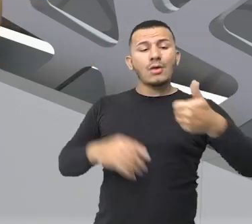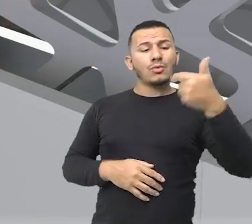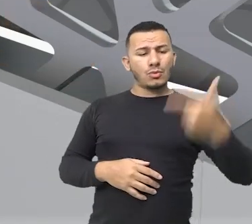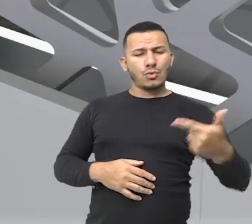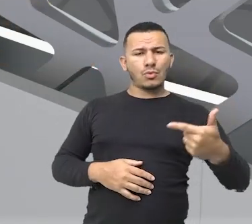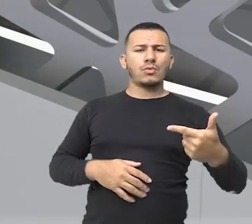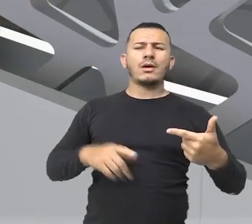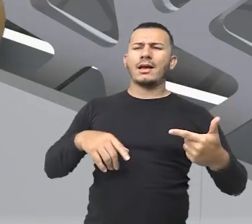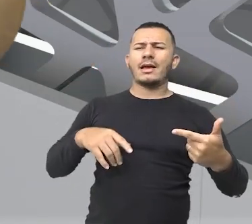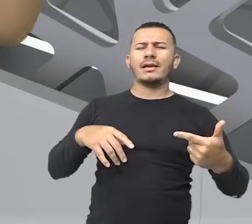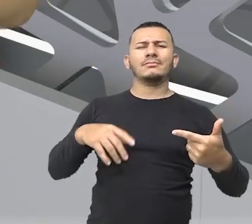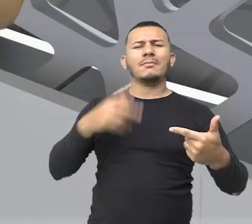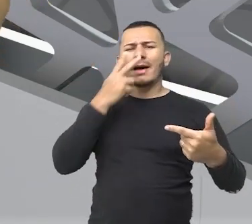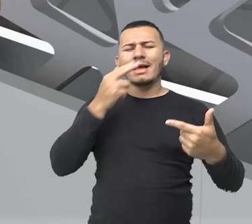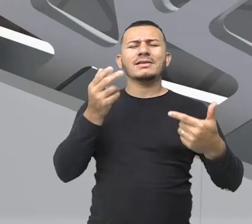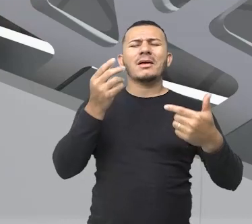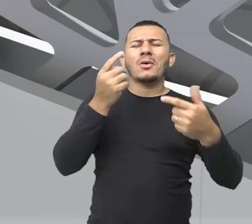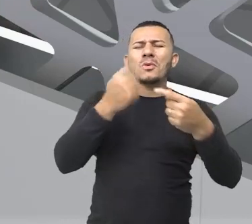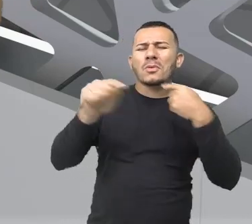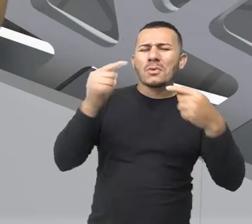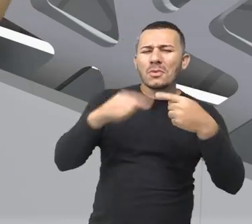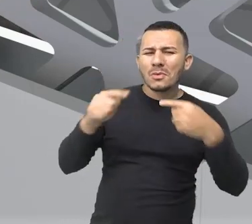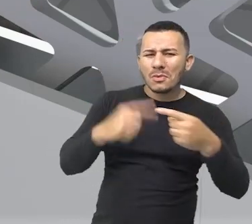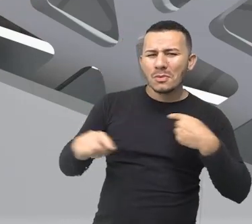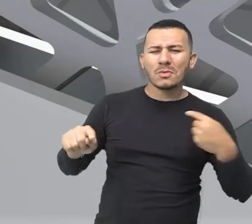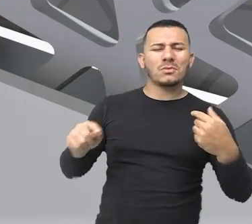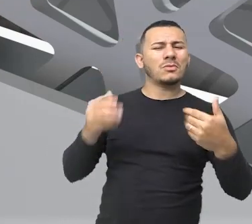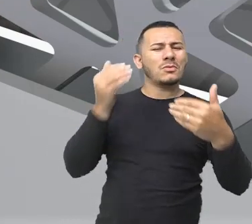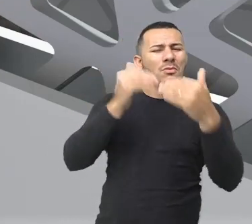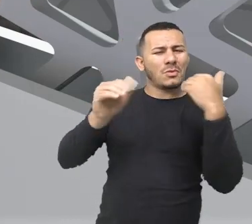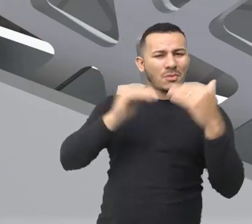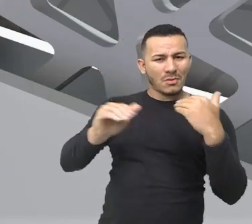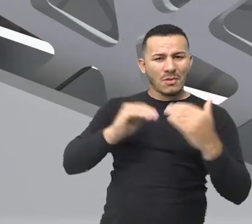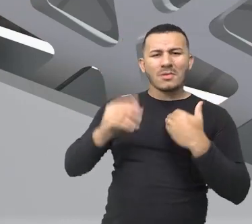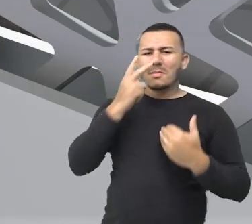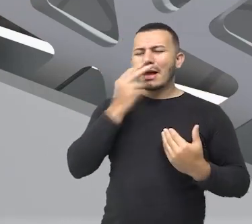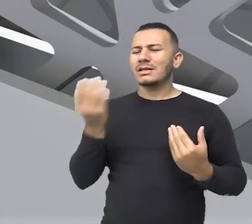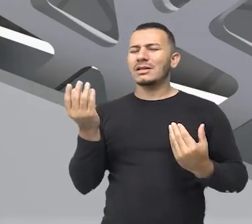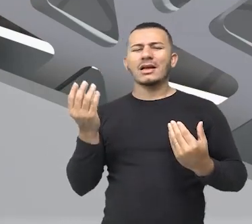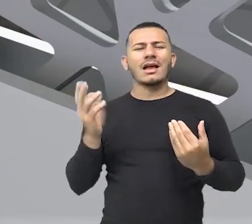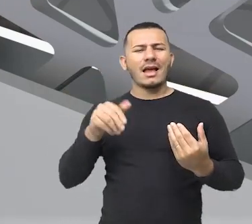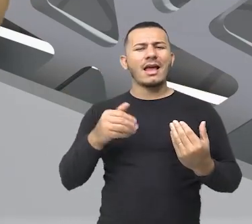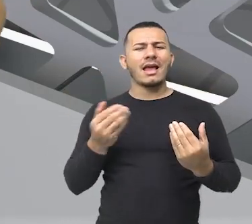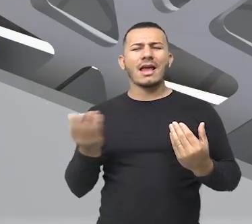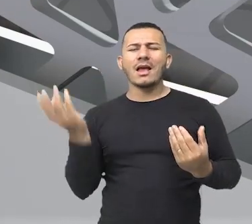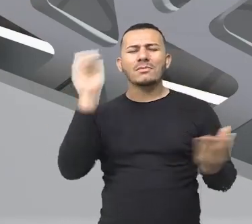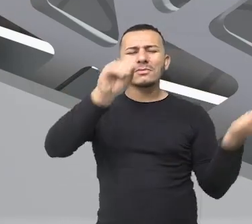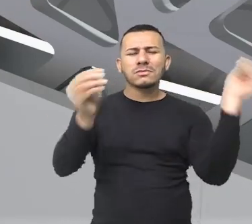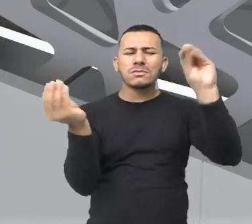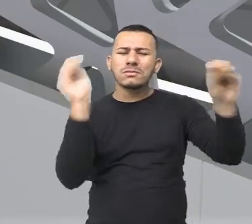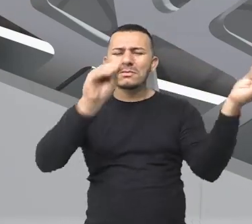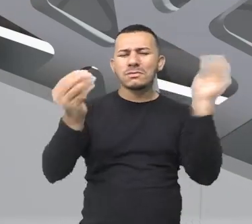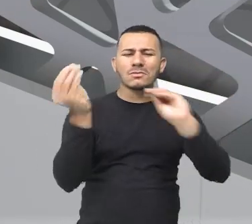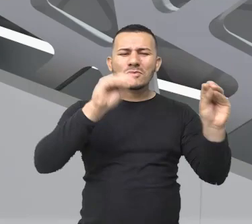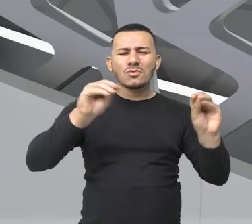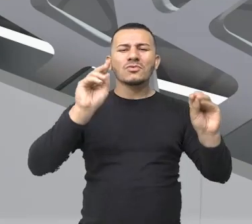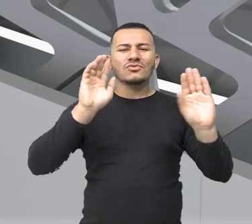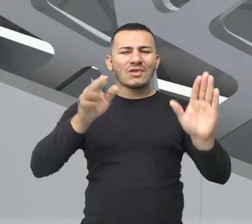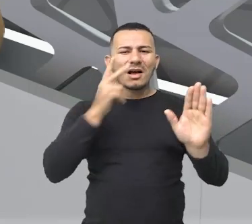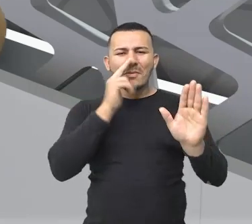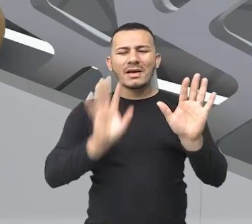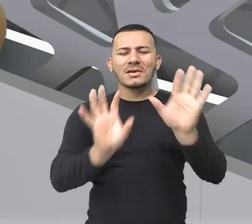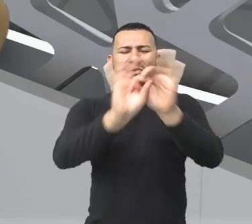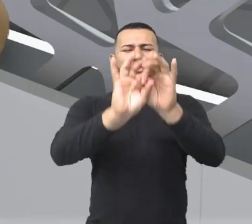soltas, coisas aí que não se juntam, que parece que eu peguei um monte de pedaço de texto, juntei e coloquei na folha de papel,